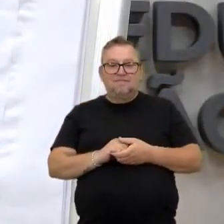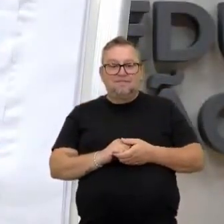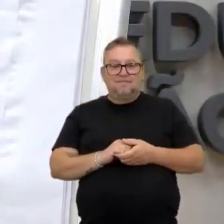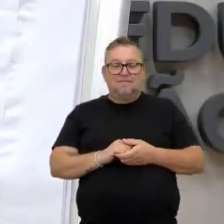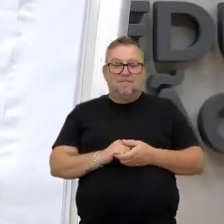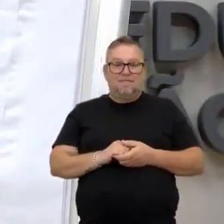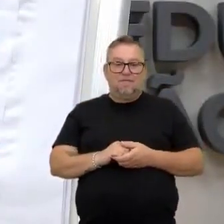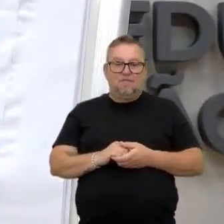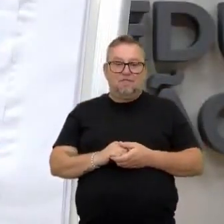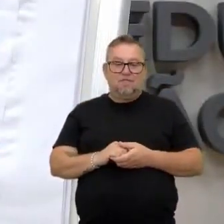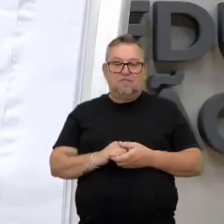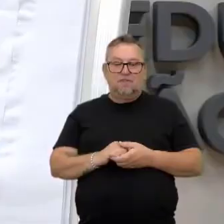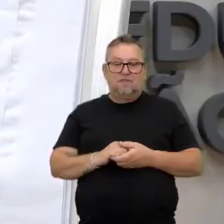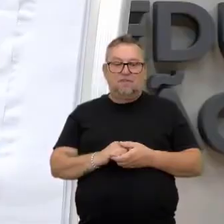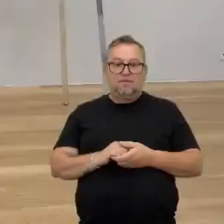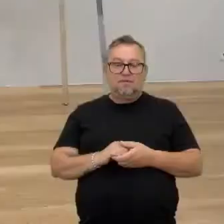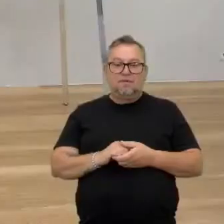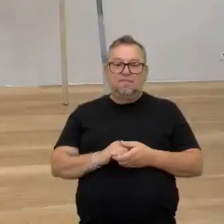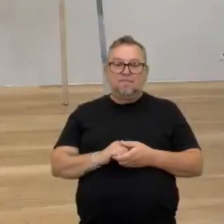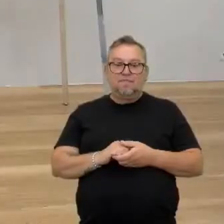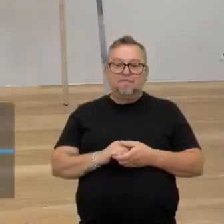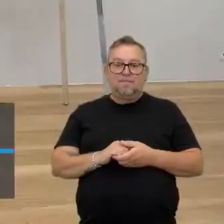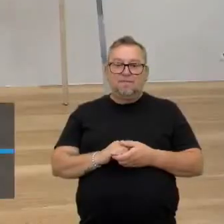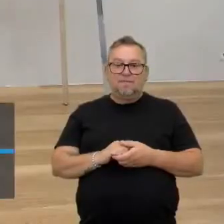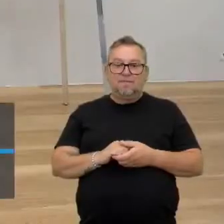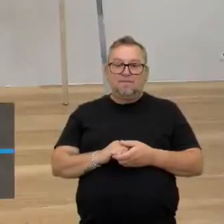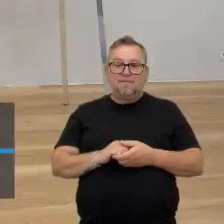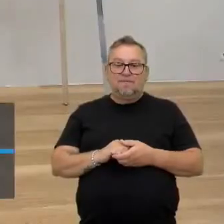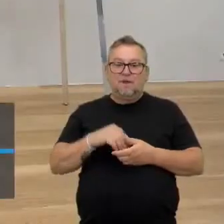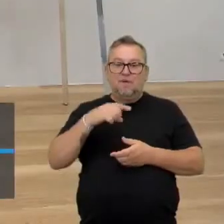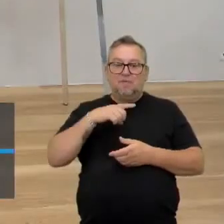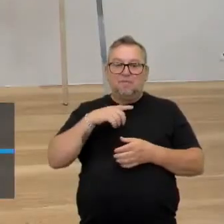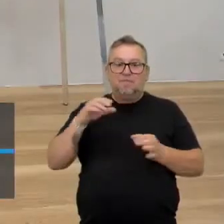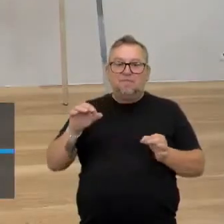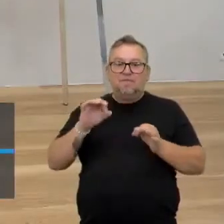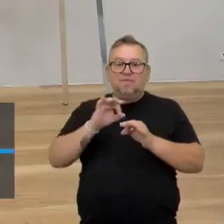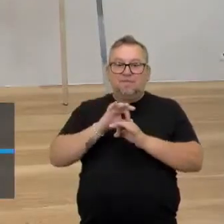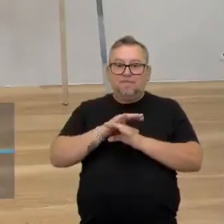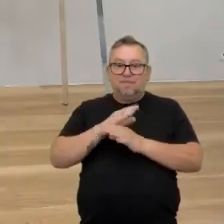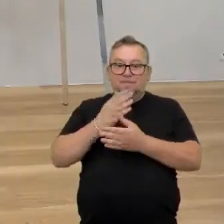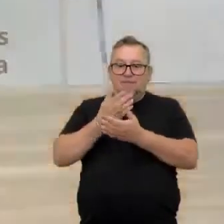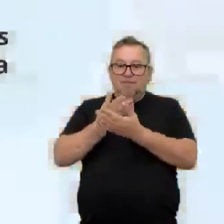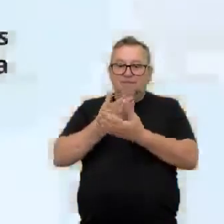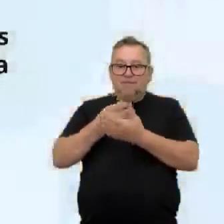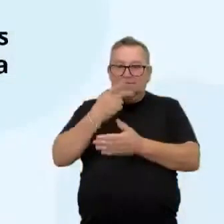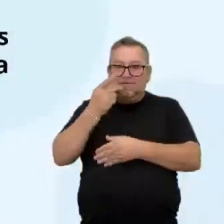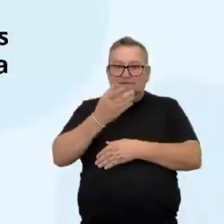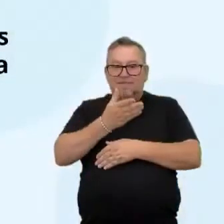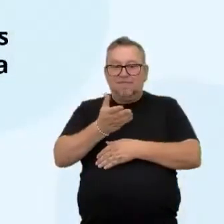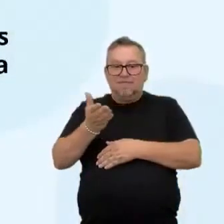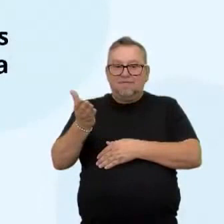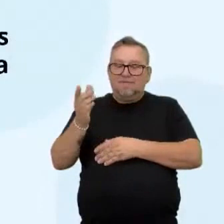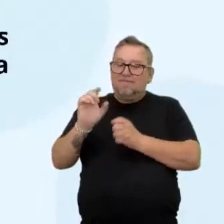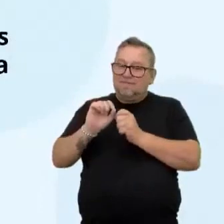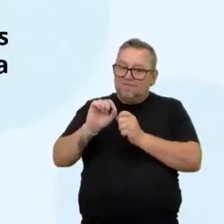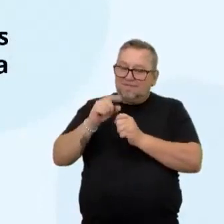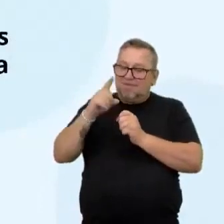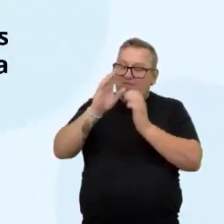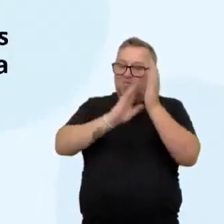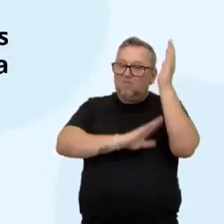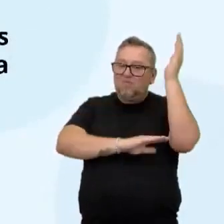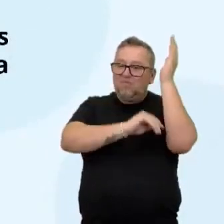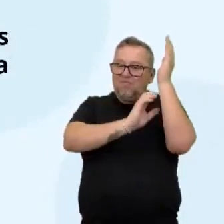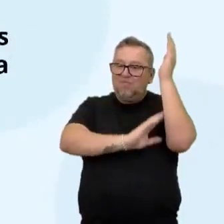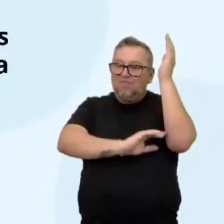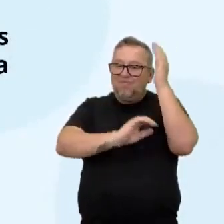também. E aí, gente... Como que a gente termina a aula? Termina a aula falando para você fazer o seu lambe-lambe